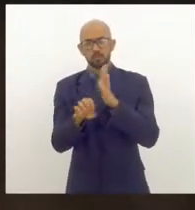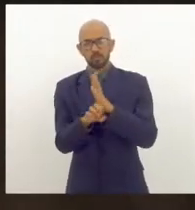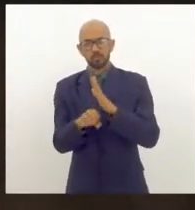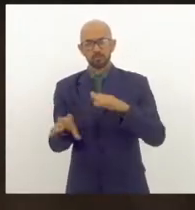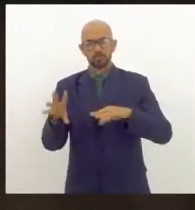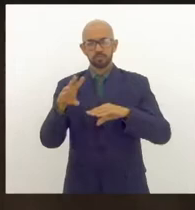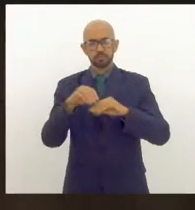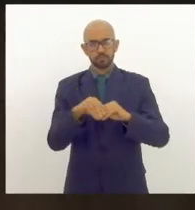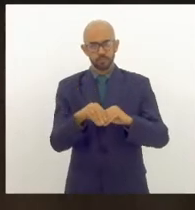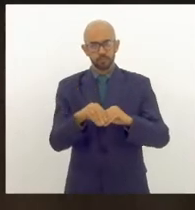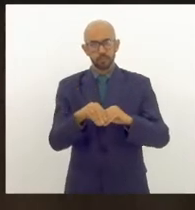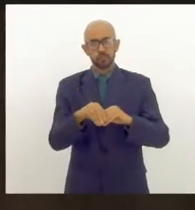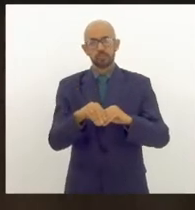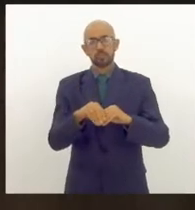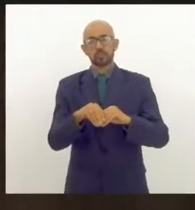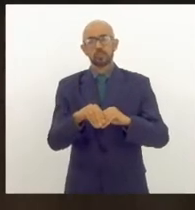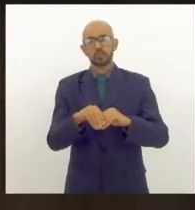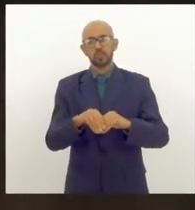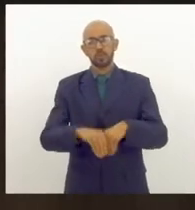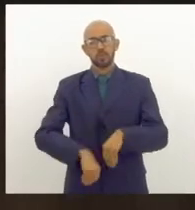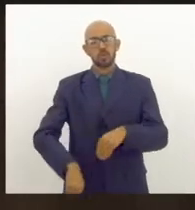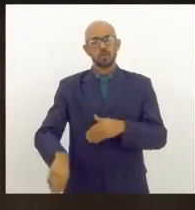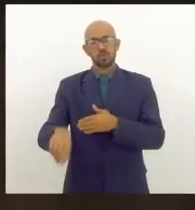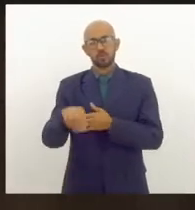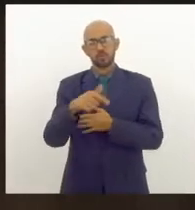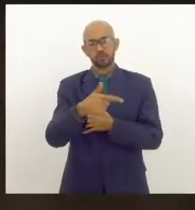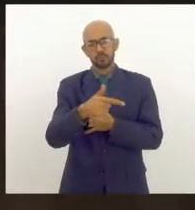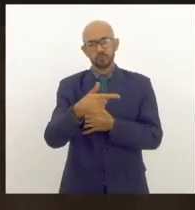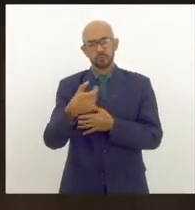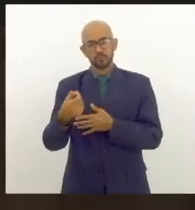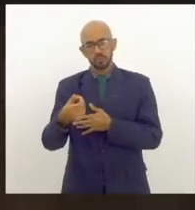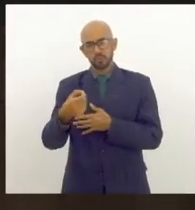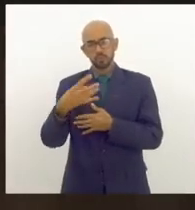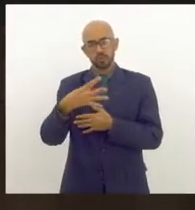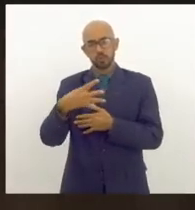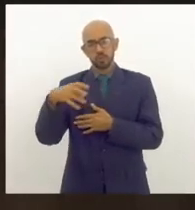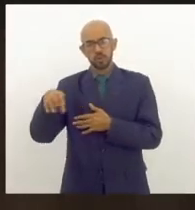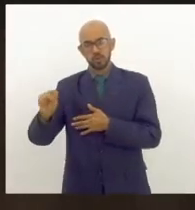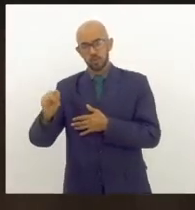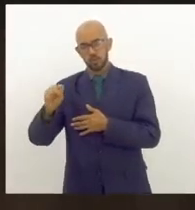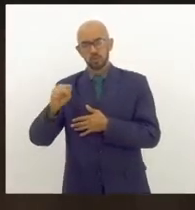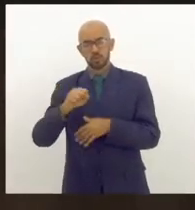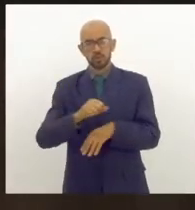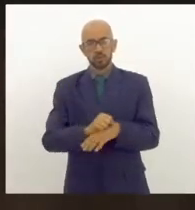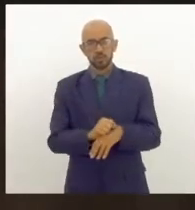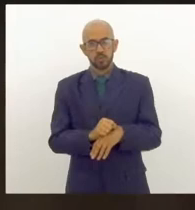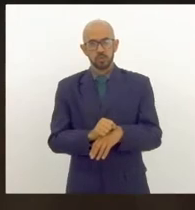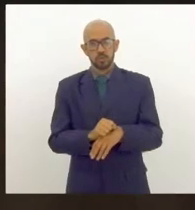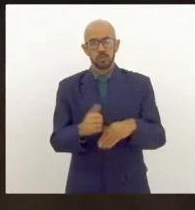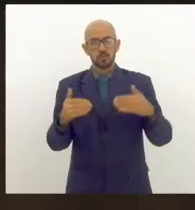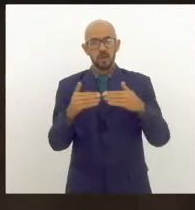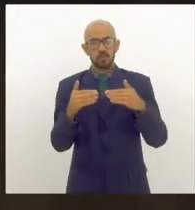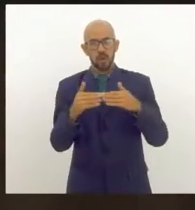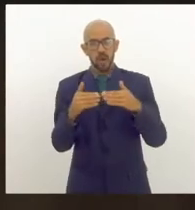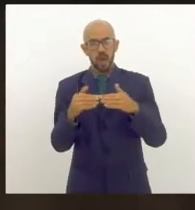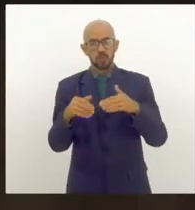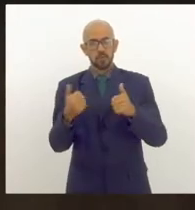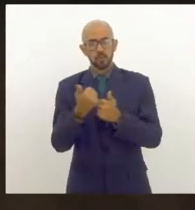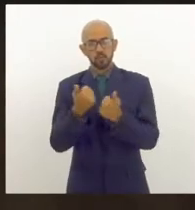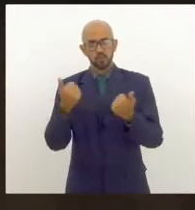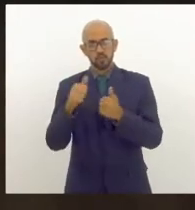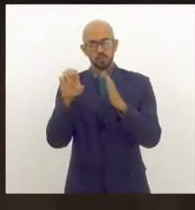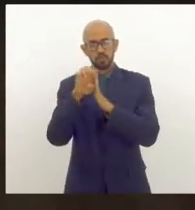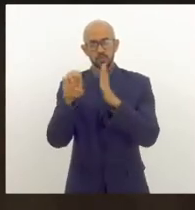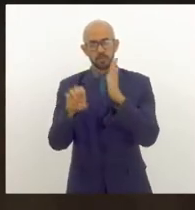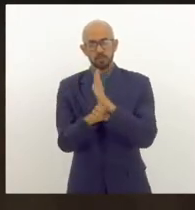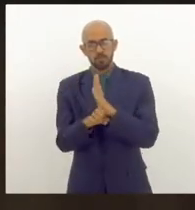aglutinativa às emendas 20 e 48. Favorável com subemenda aglutinativa